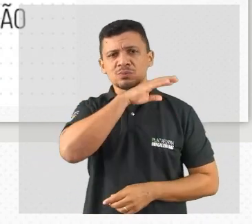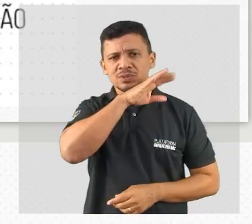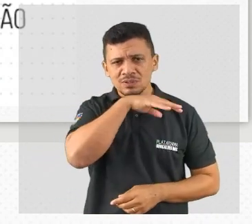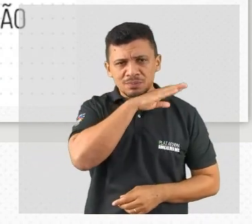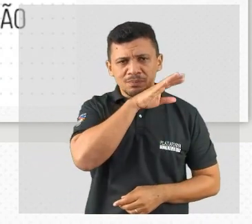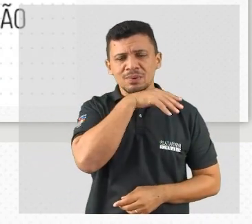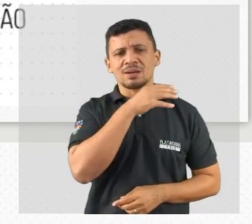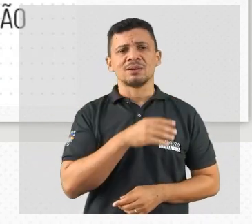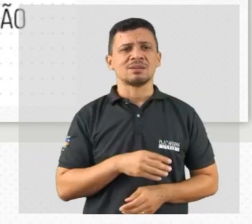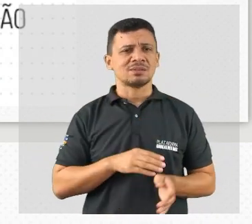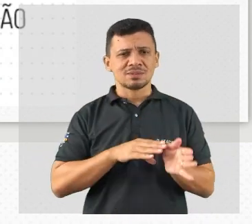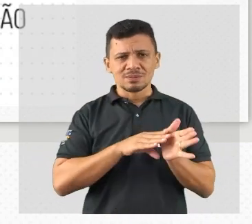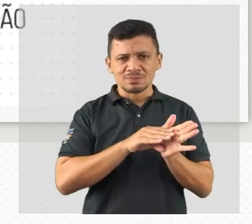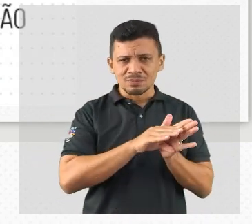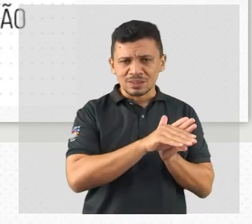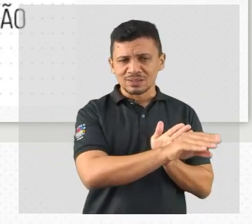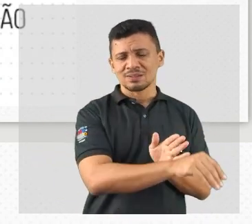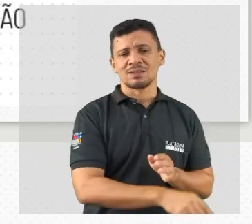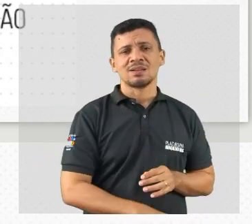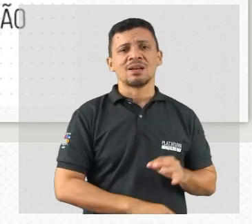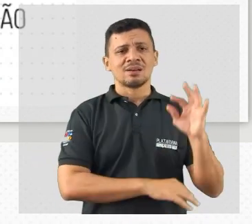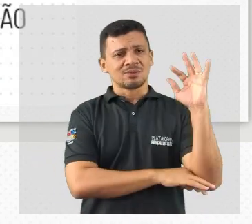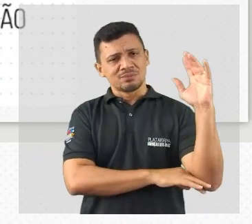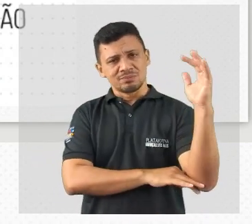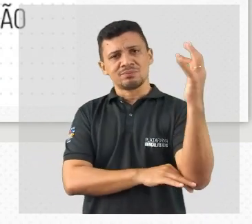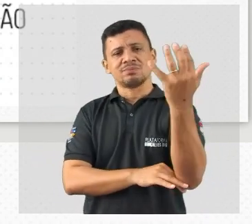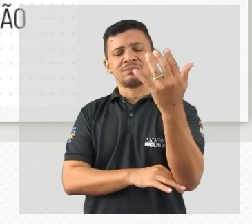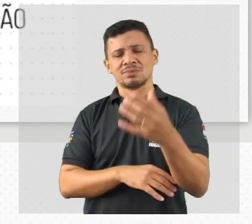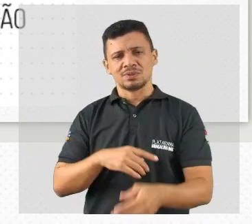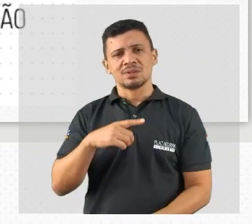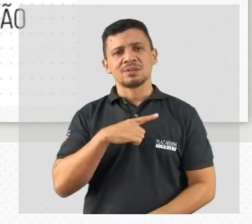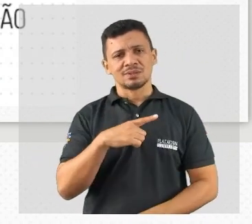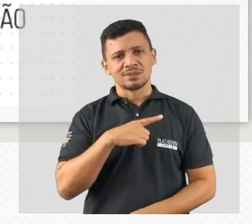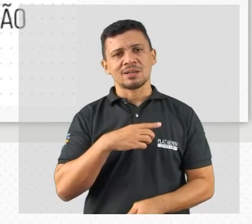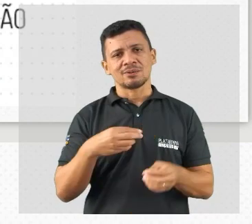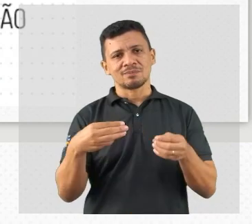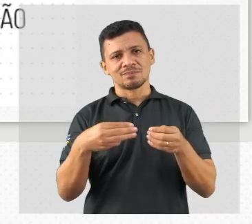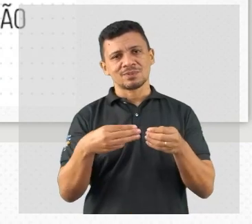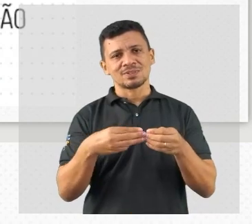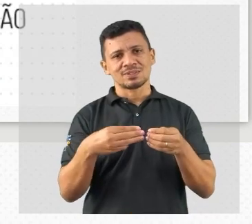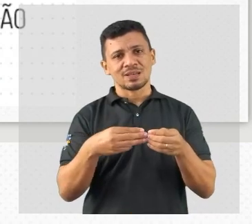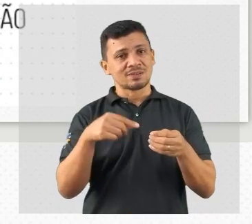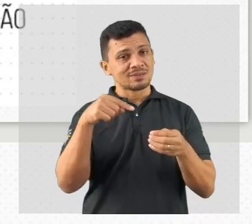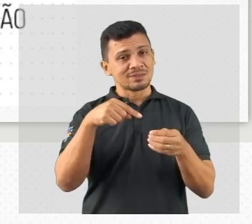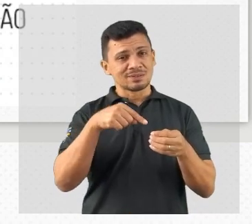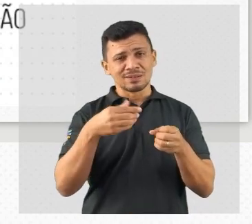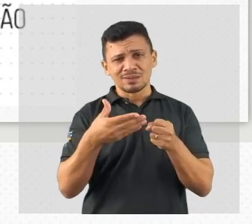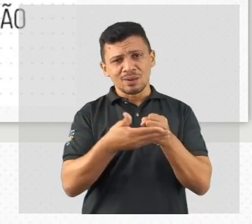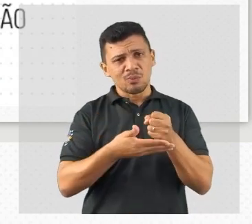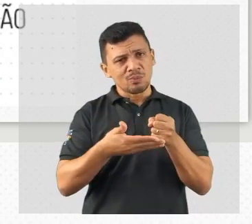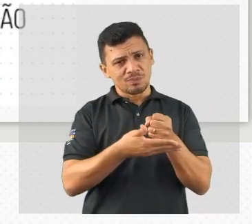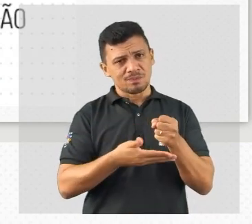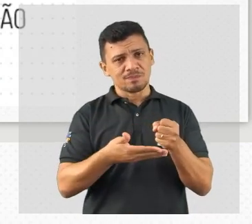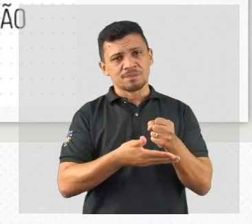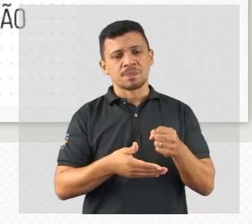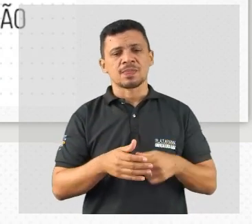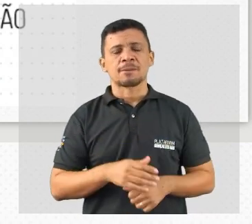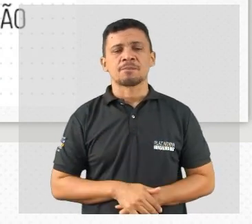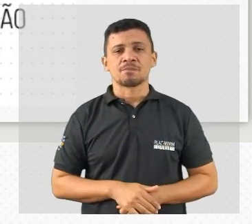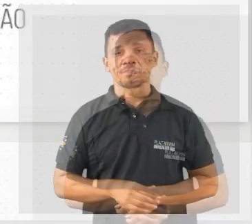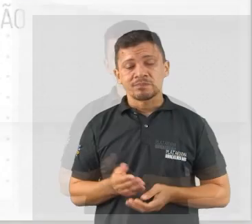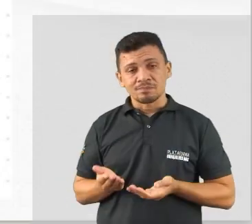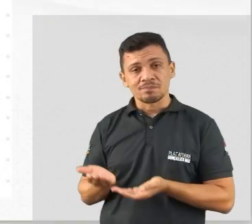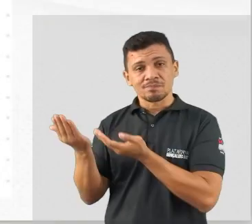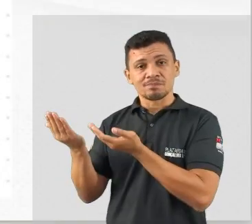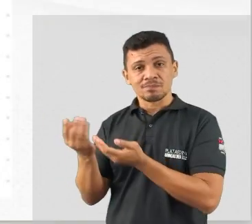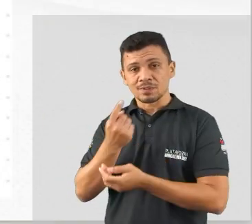eles necessariamente são compostos por célula, tá? É a unidade morfofuncional. Então, aqui na imagem